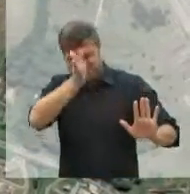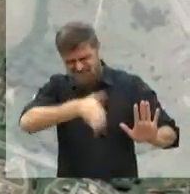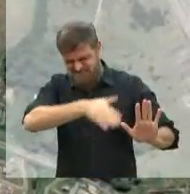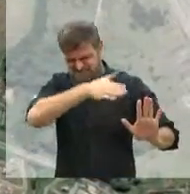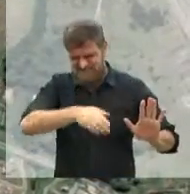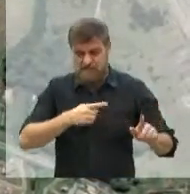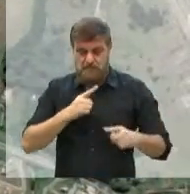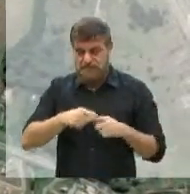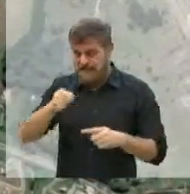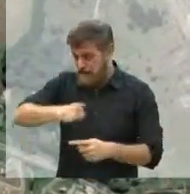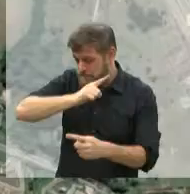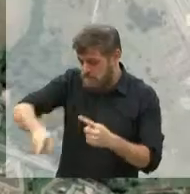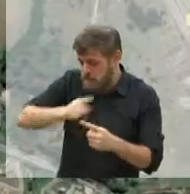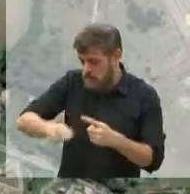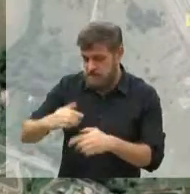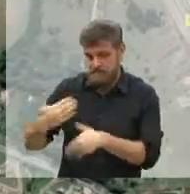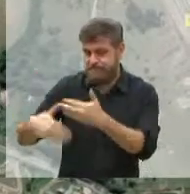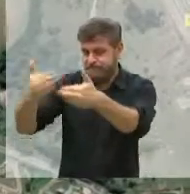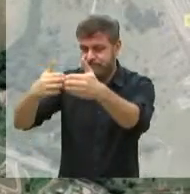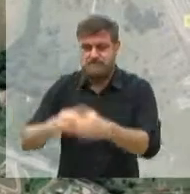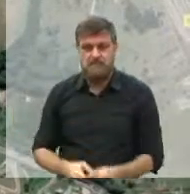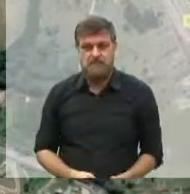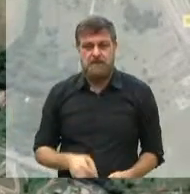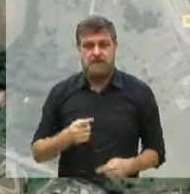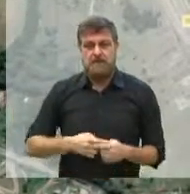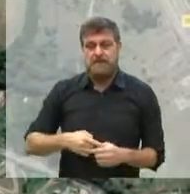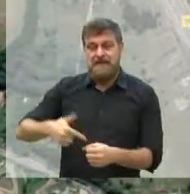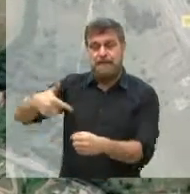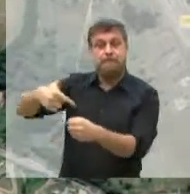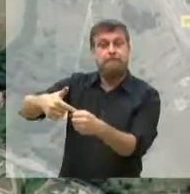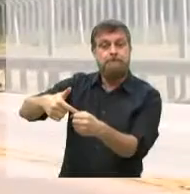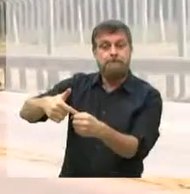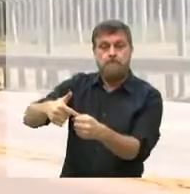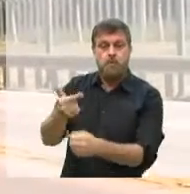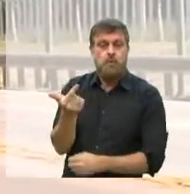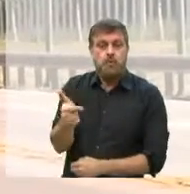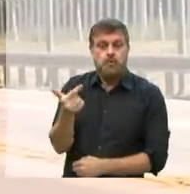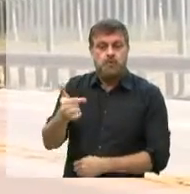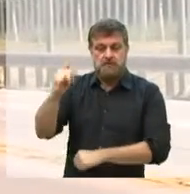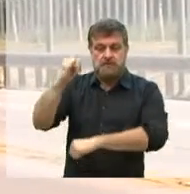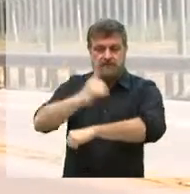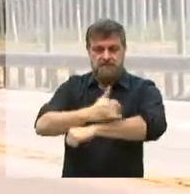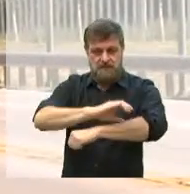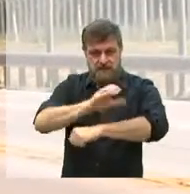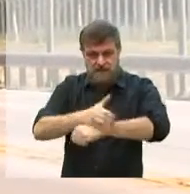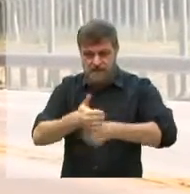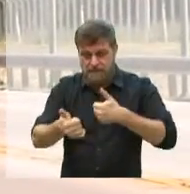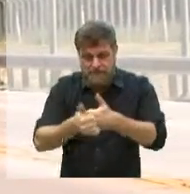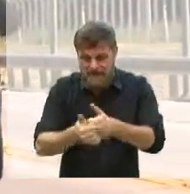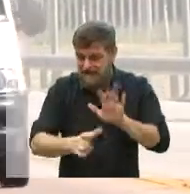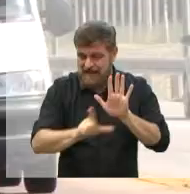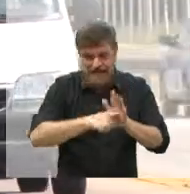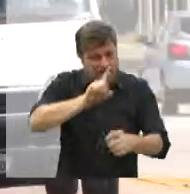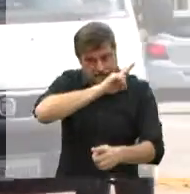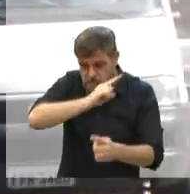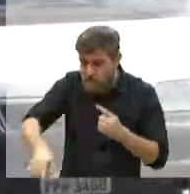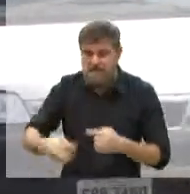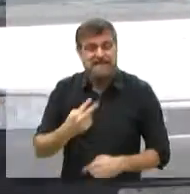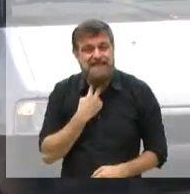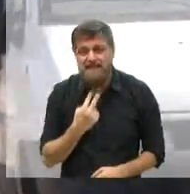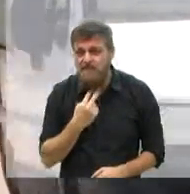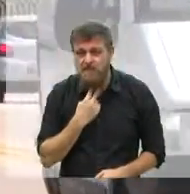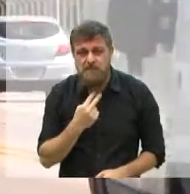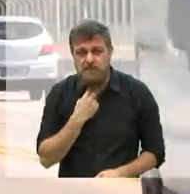com que o desenvolvimento chegasse. Por que não tem posto de gasolina lá na região do aeroporto de Viracopos? Porque a lei não permite. A lei